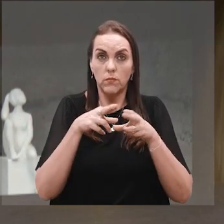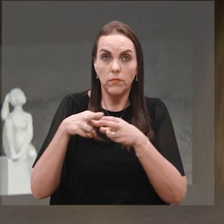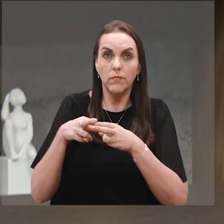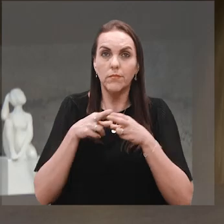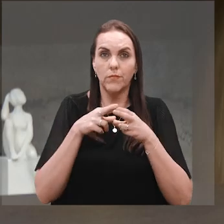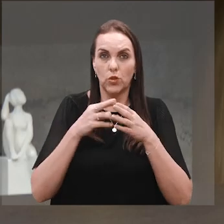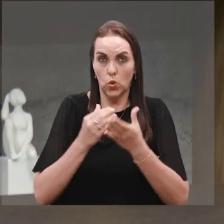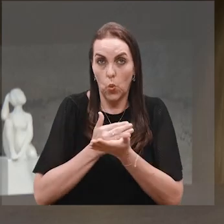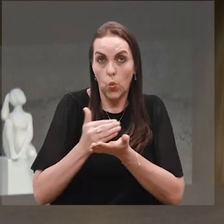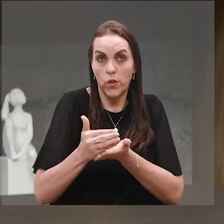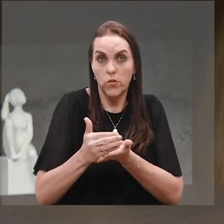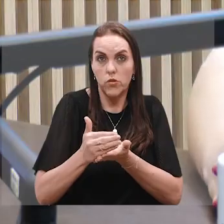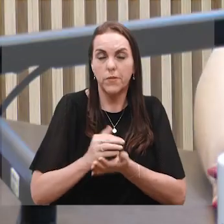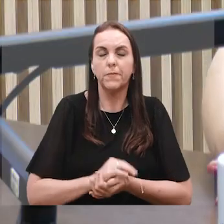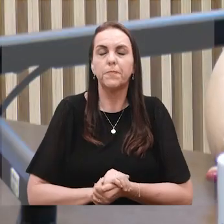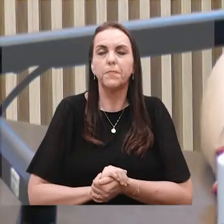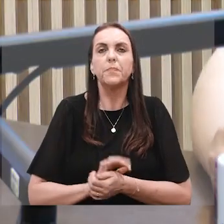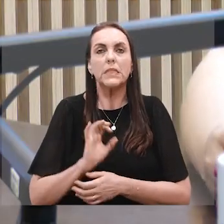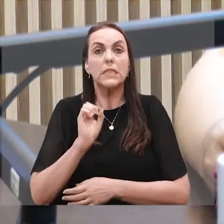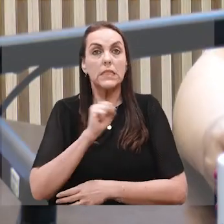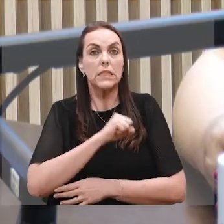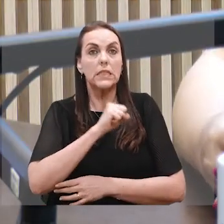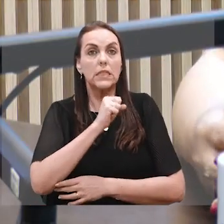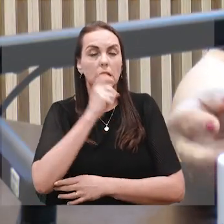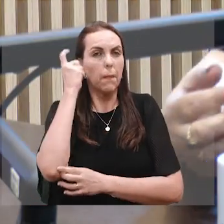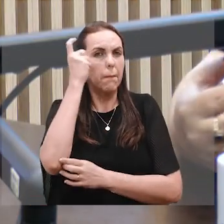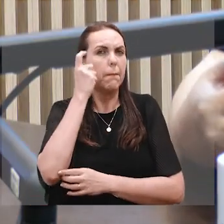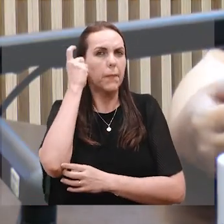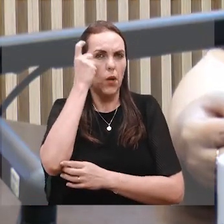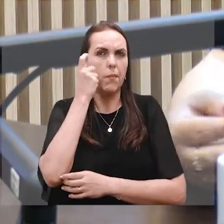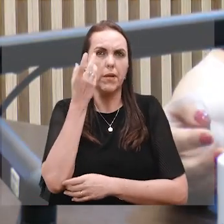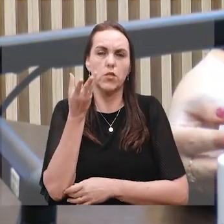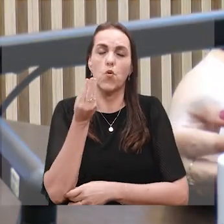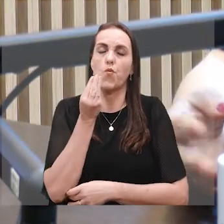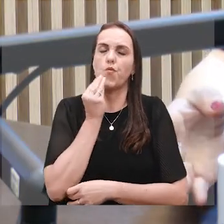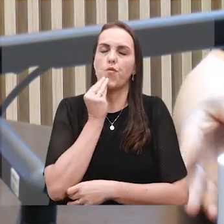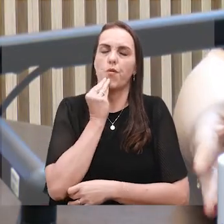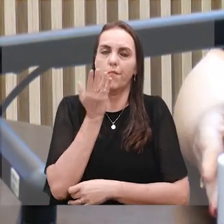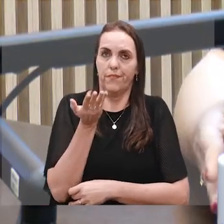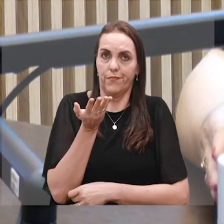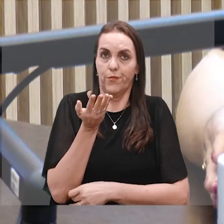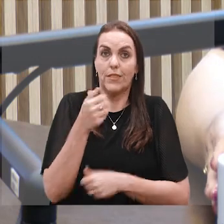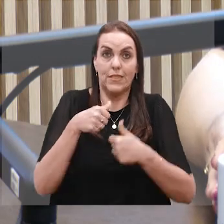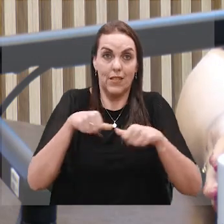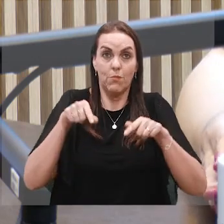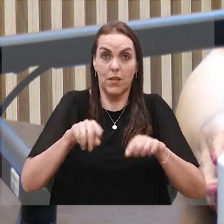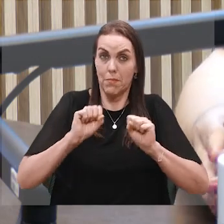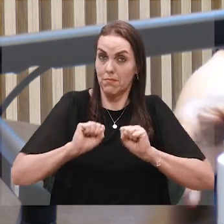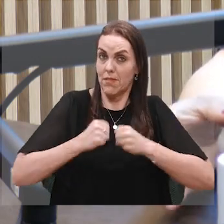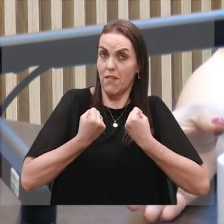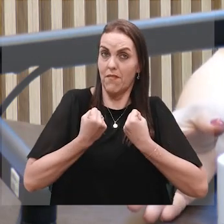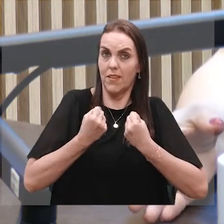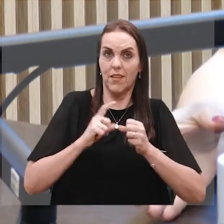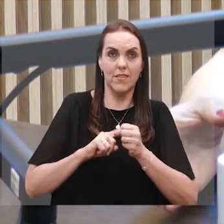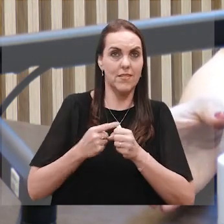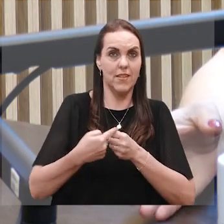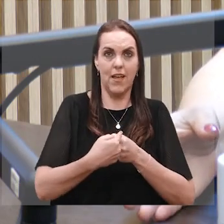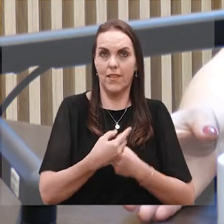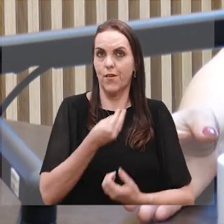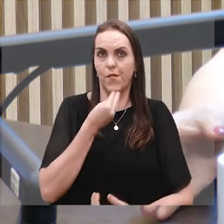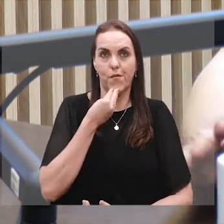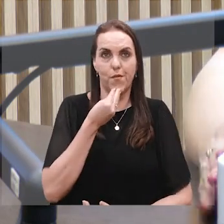sua região de origem? Sim, a gente tem a preocupação óbvio, se a gente está aqui para defender a nossa